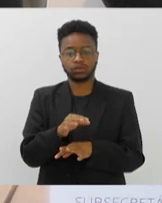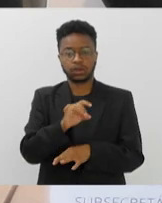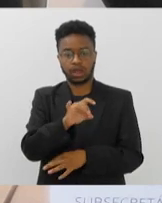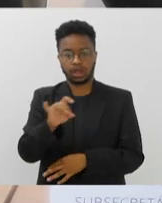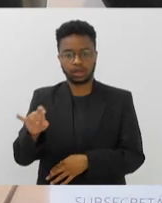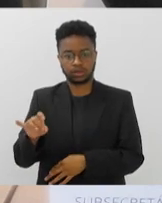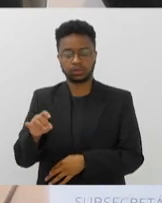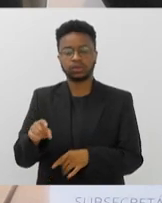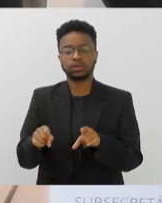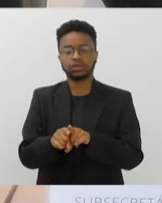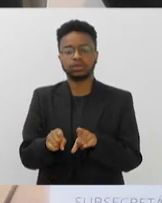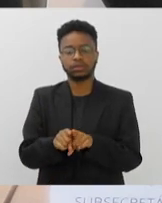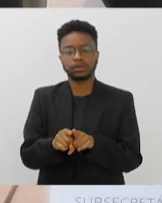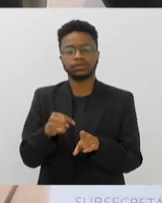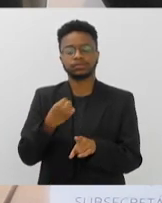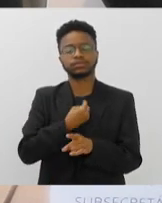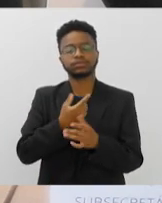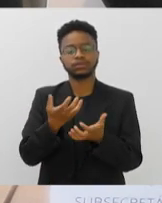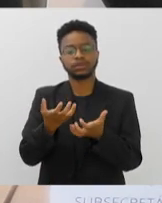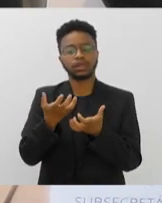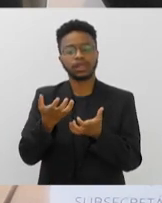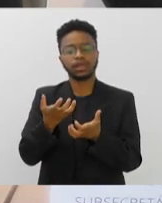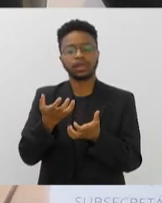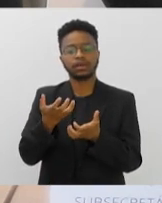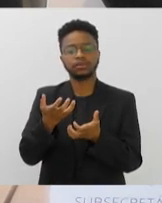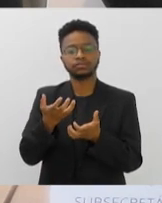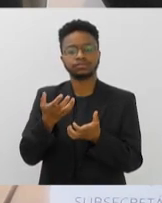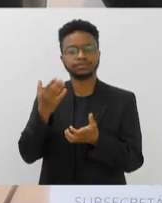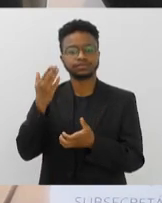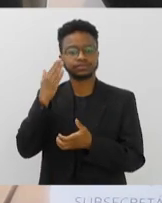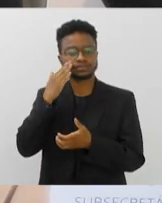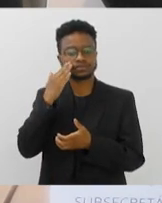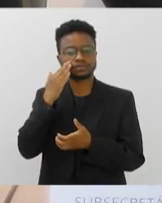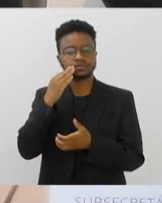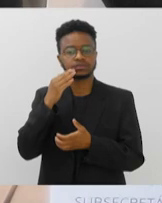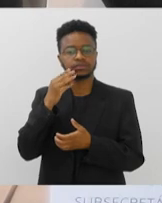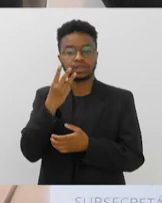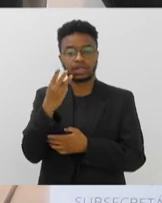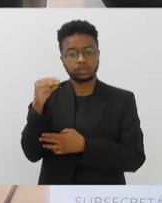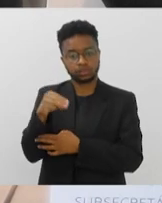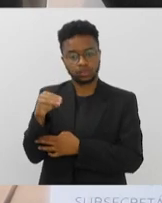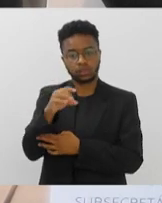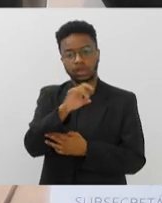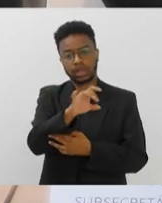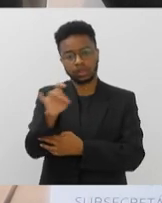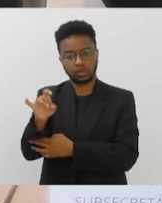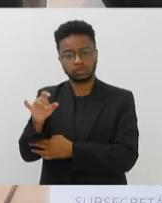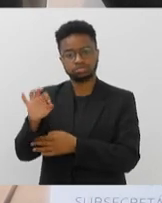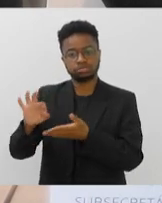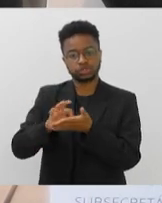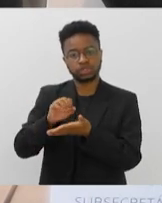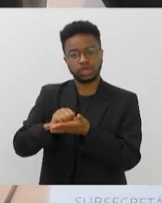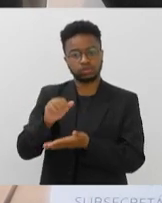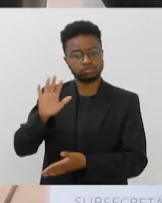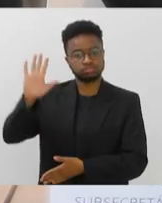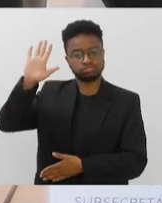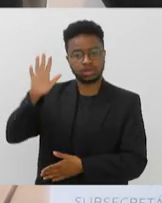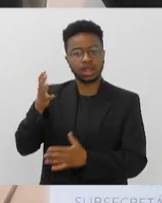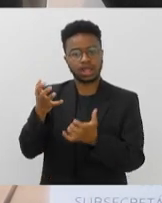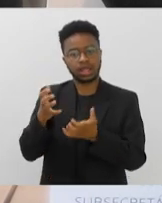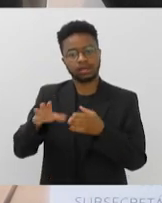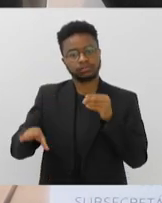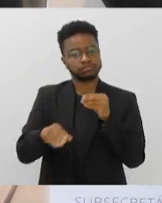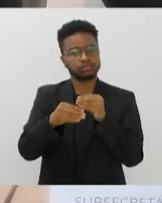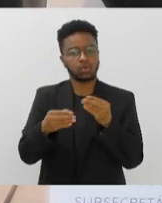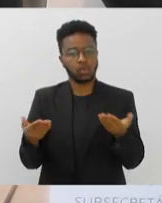mesa a gente também quer ouvir e vamos dar fala de 3 minutos para os inscritos né para colaborar com essa